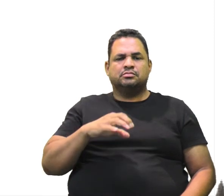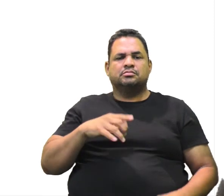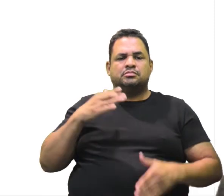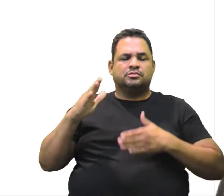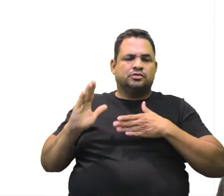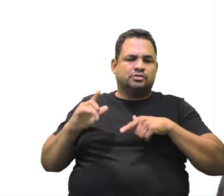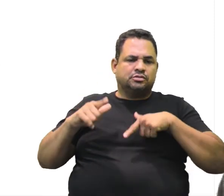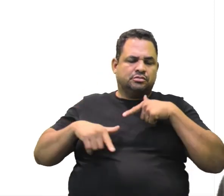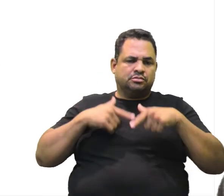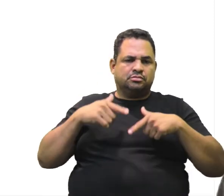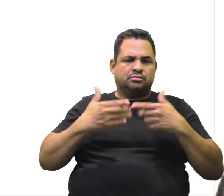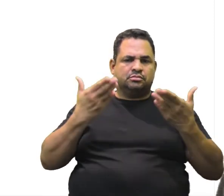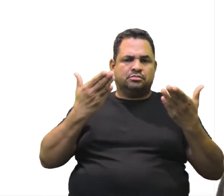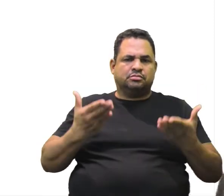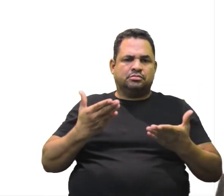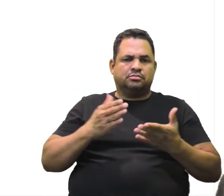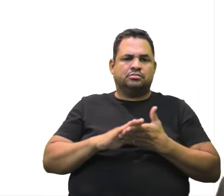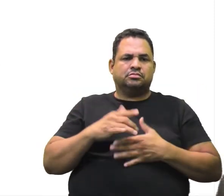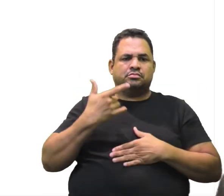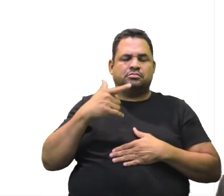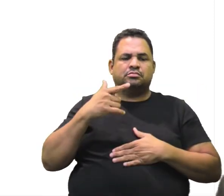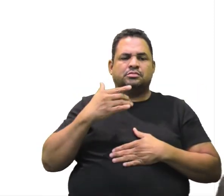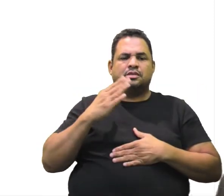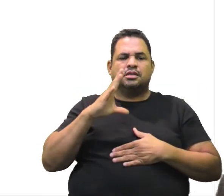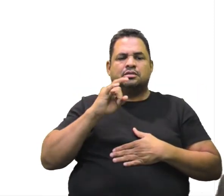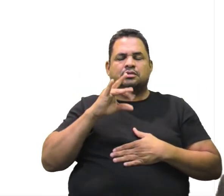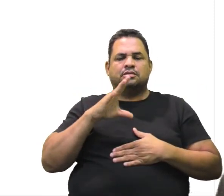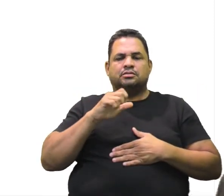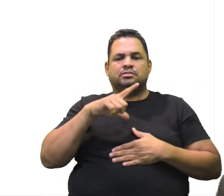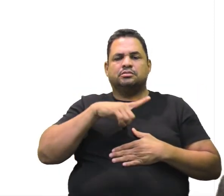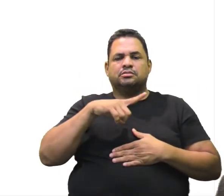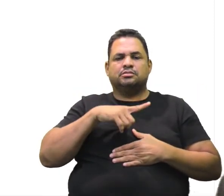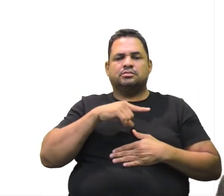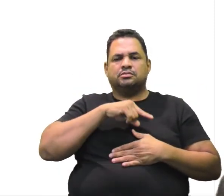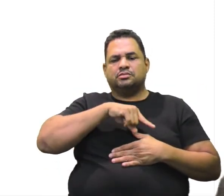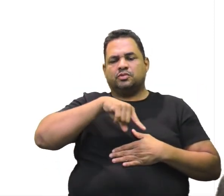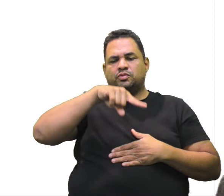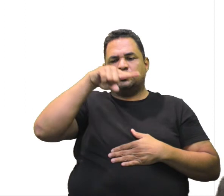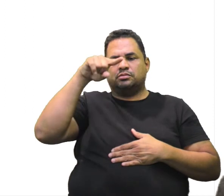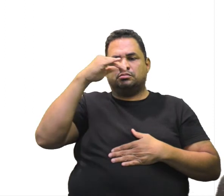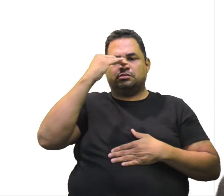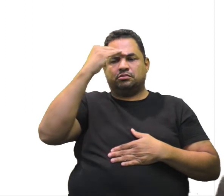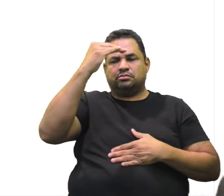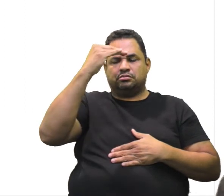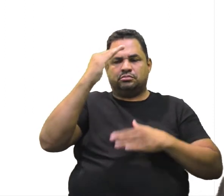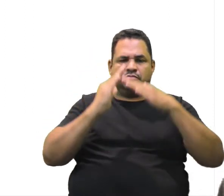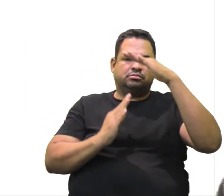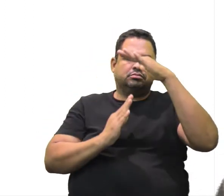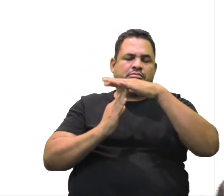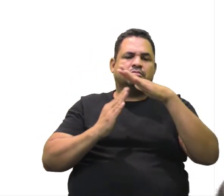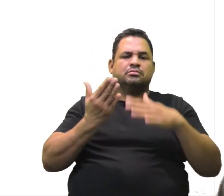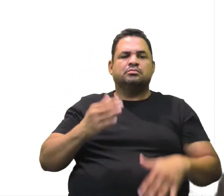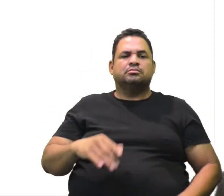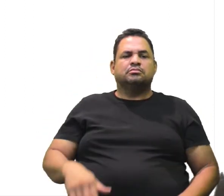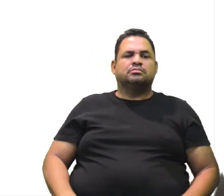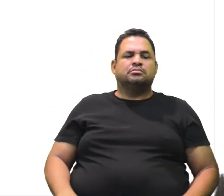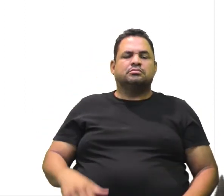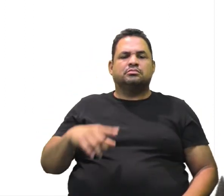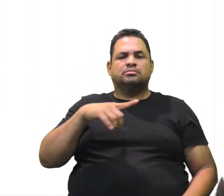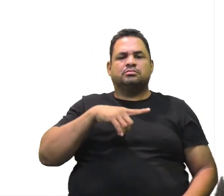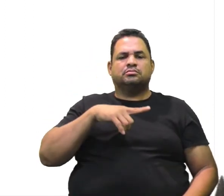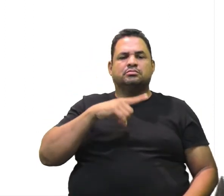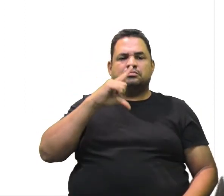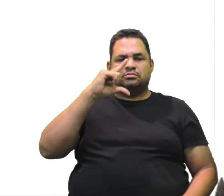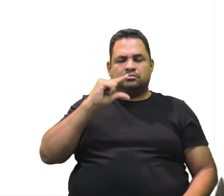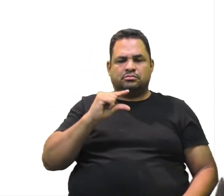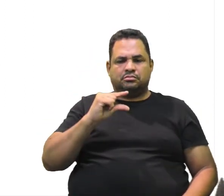ativação. Sendo assim, sem catalase, nós temos a curva maior. Com catalase, nós temos a